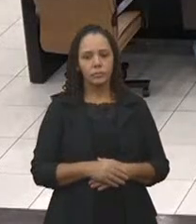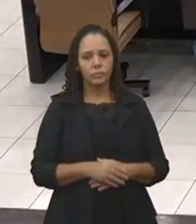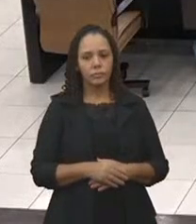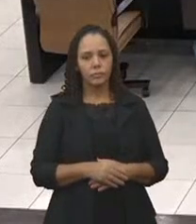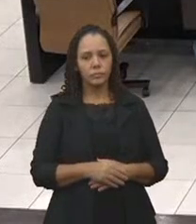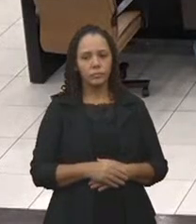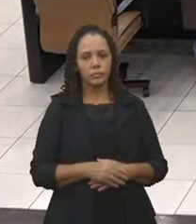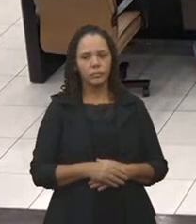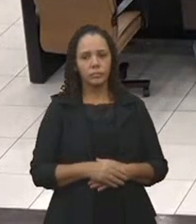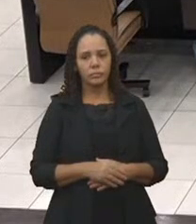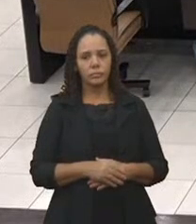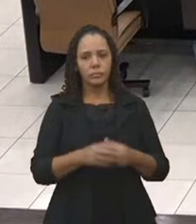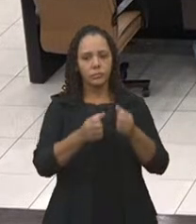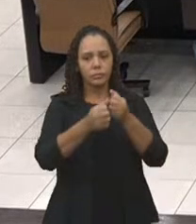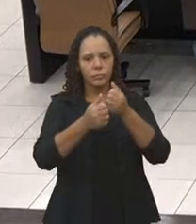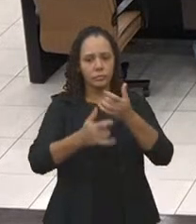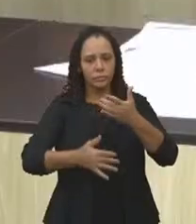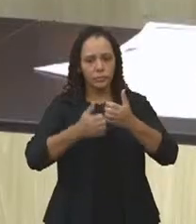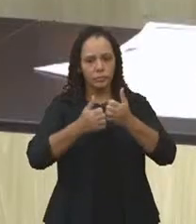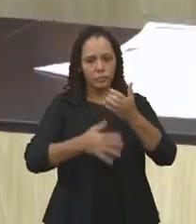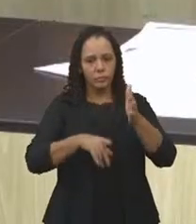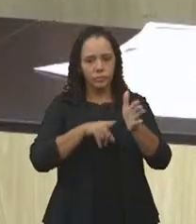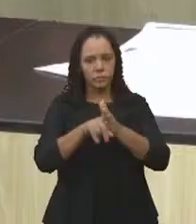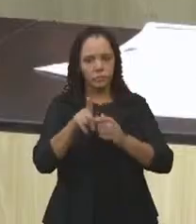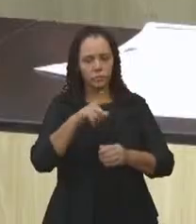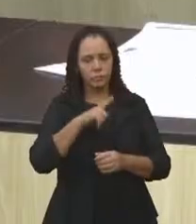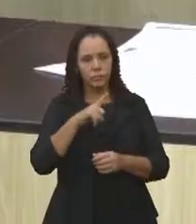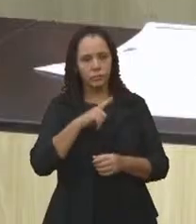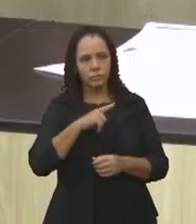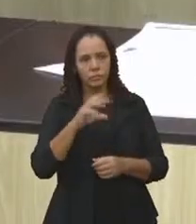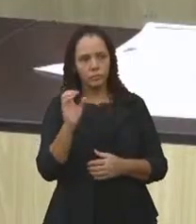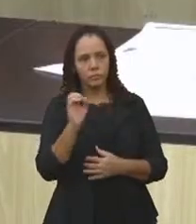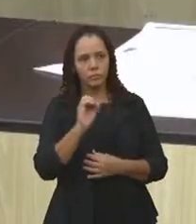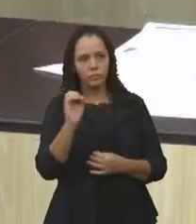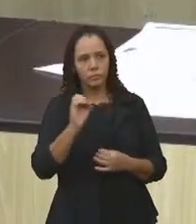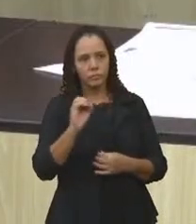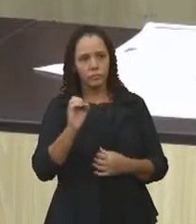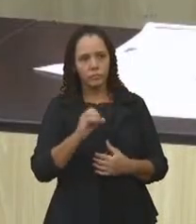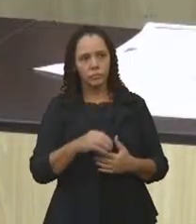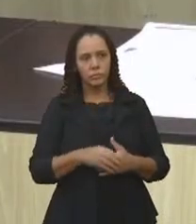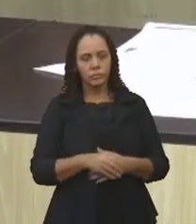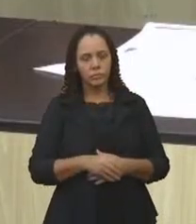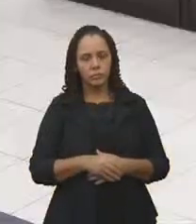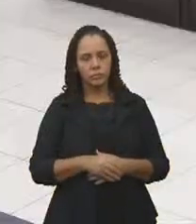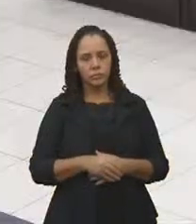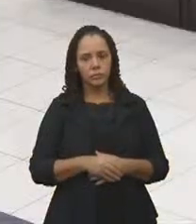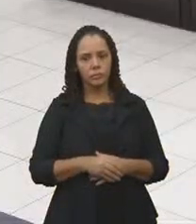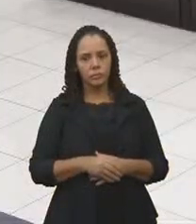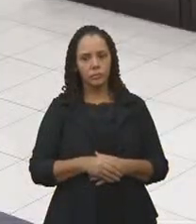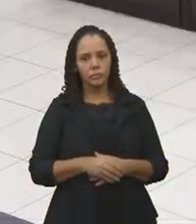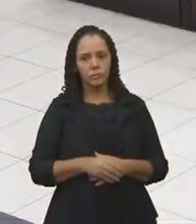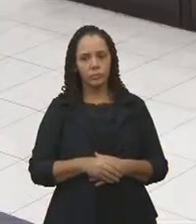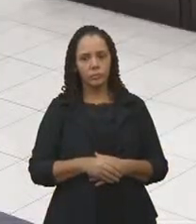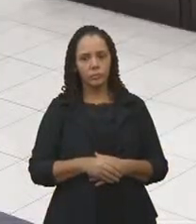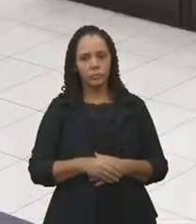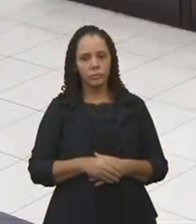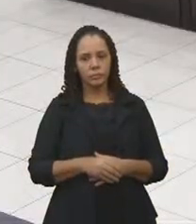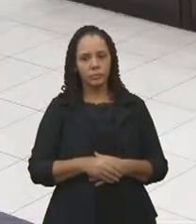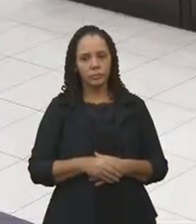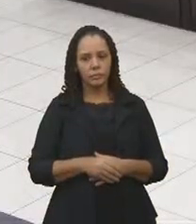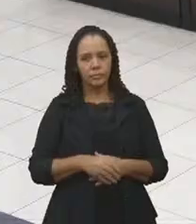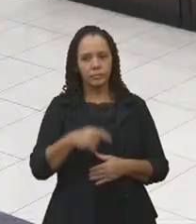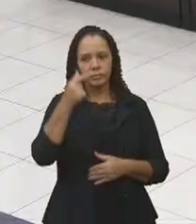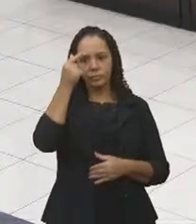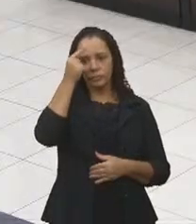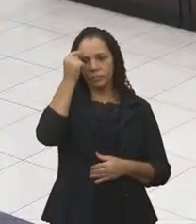Temos pergunta no chat, alguma coisa assim? Não? Alguém mais quer fazer uma colocação? Edgar Sazak, não quer